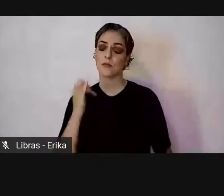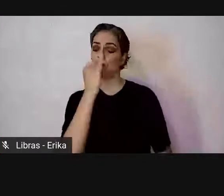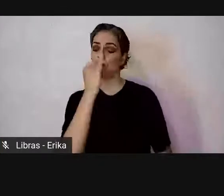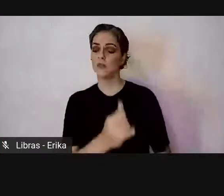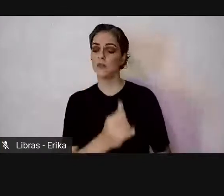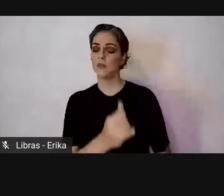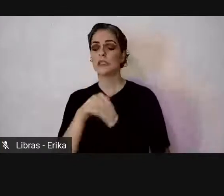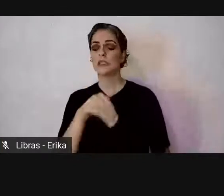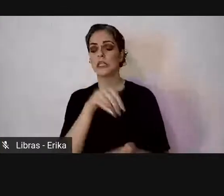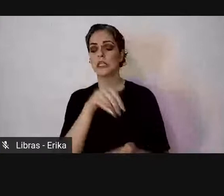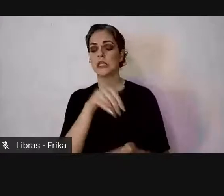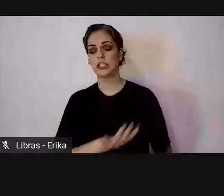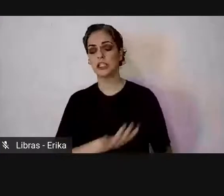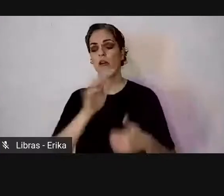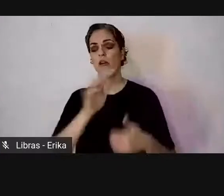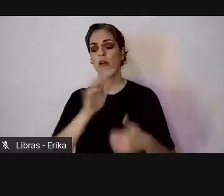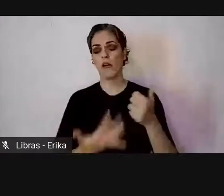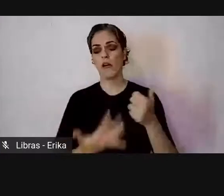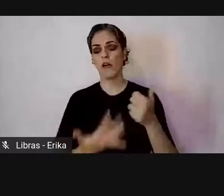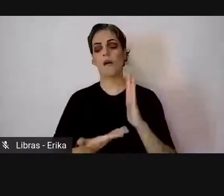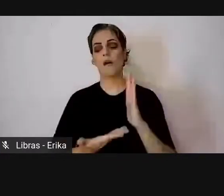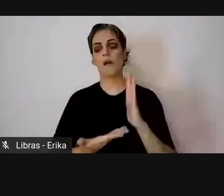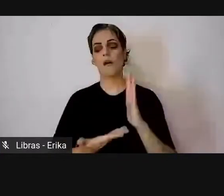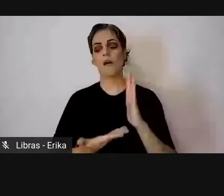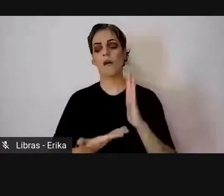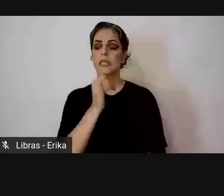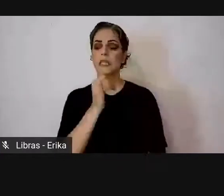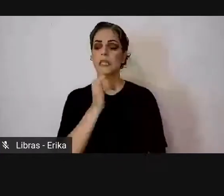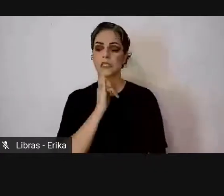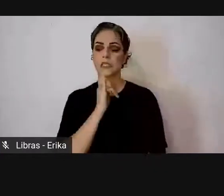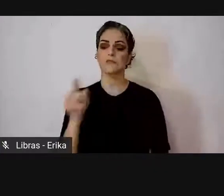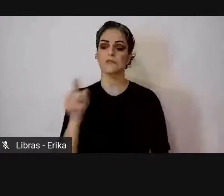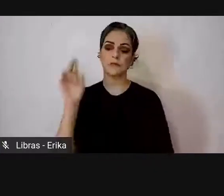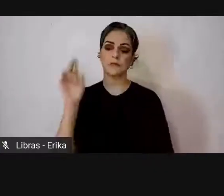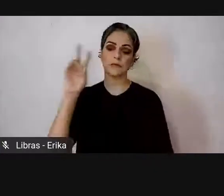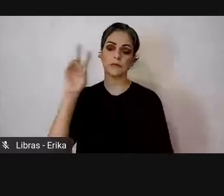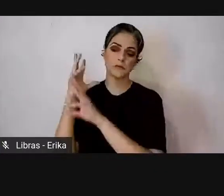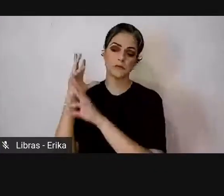exemplo, o histórico de orientações de liderança, né? Meu trabalho, inclusive,